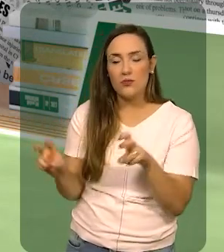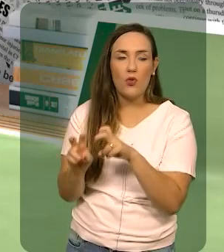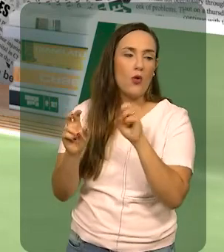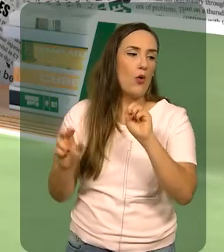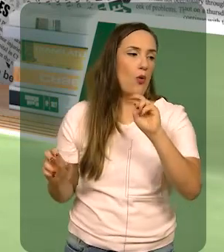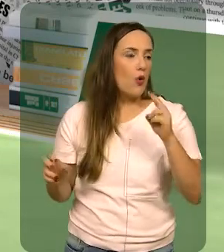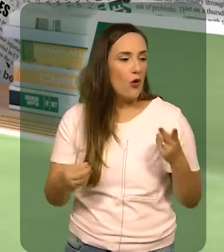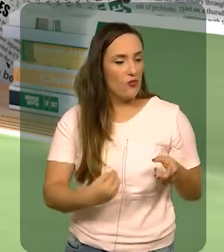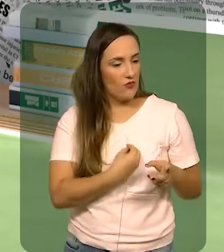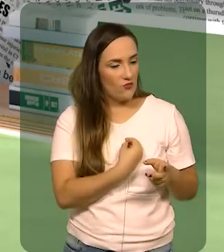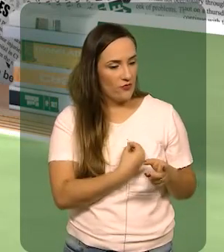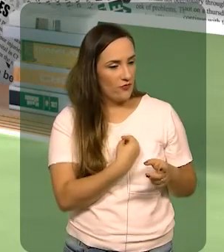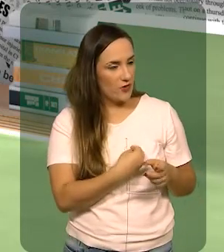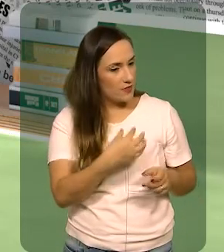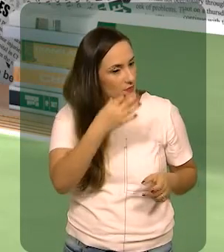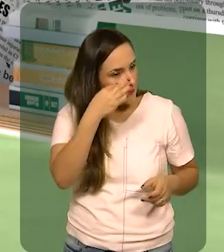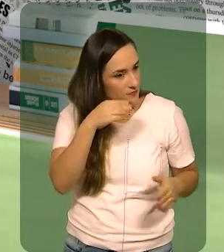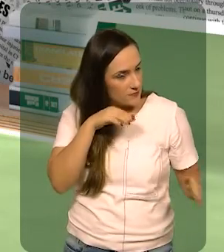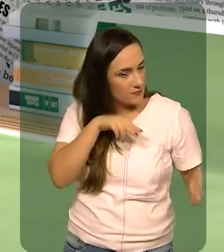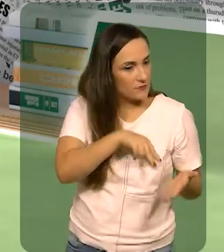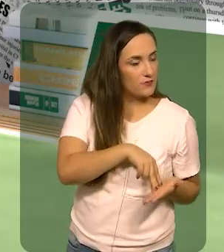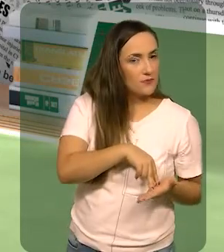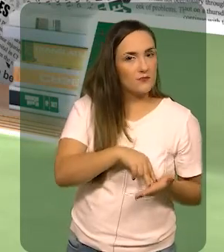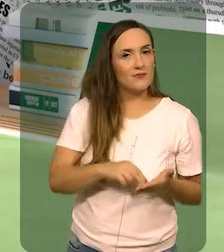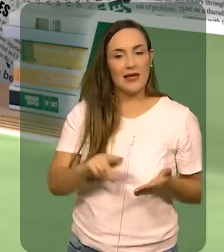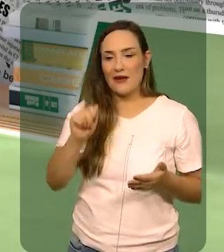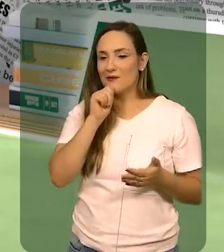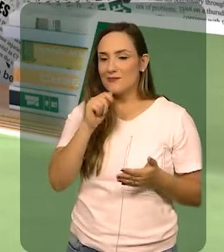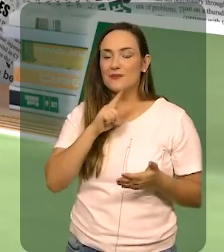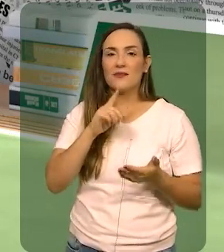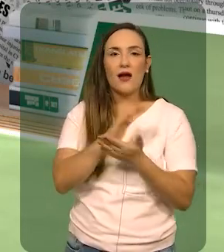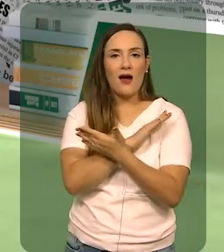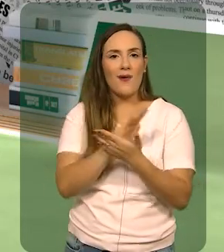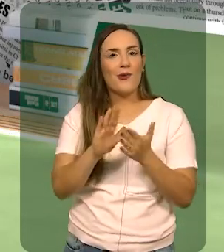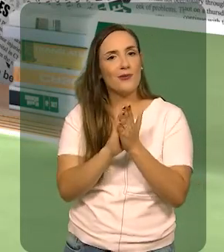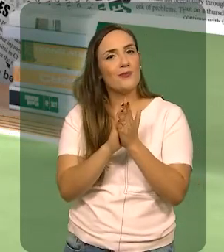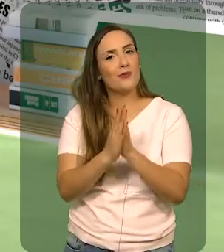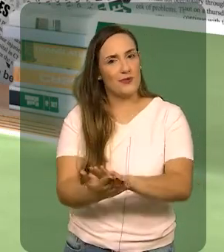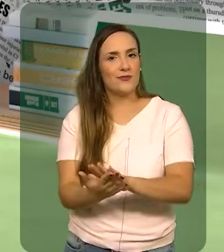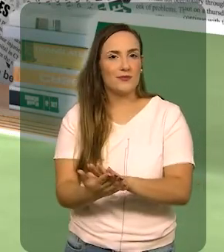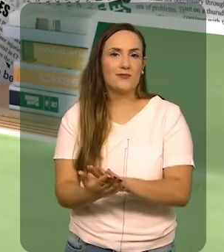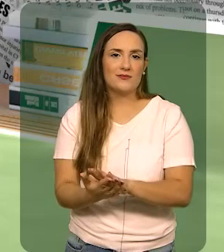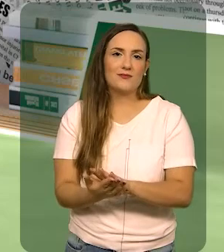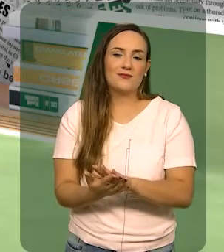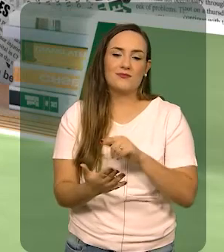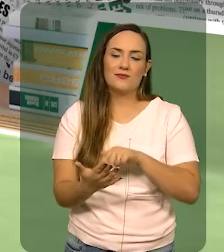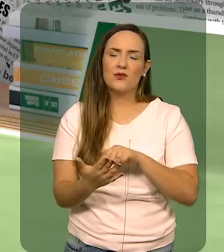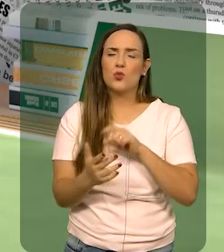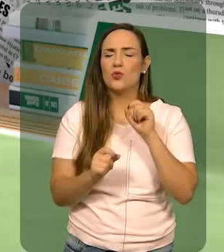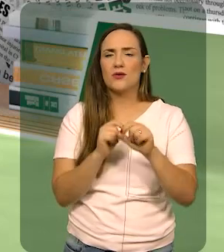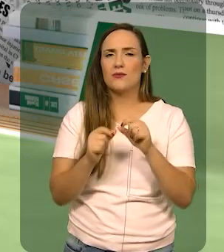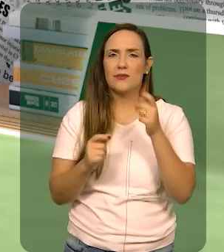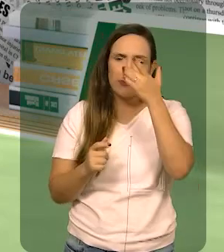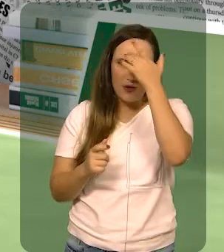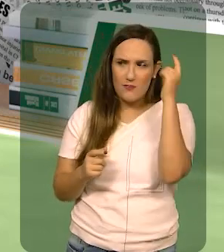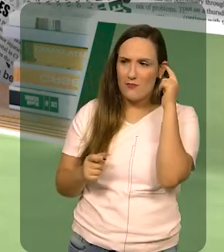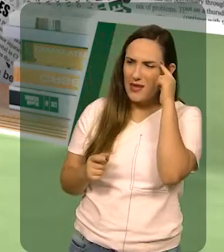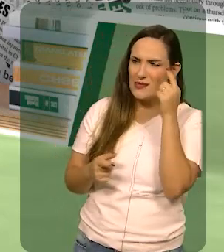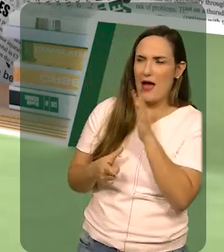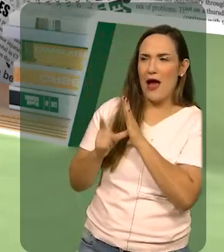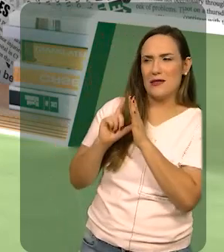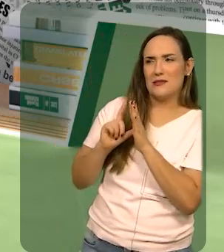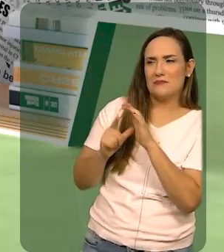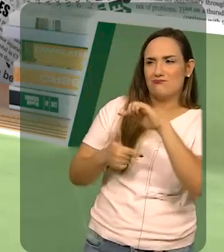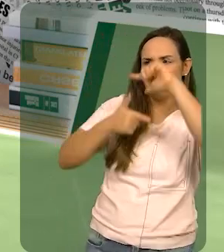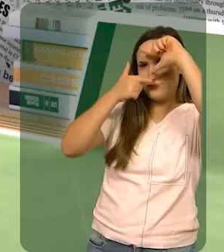prática, seja no movimento físico, ainda tem aqueles preconceitos, né, os preconceitos, né, de pessoas